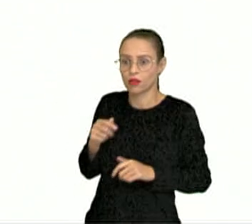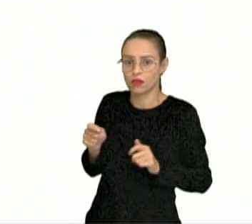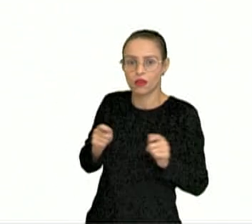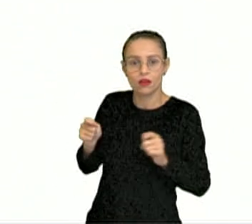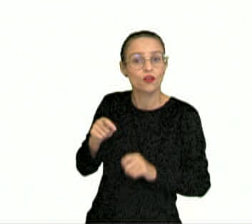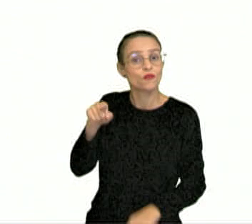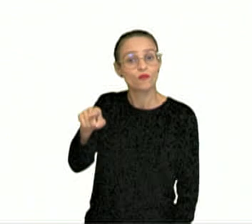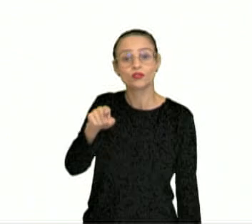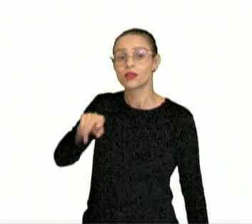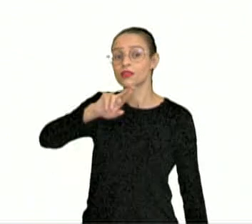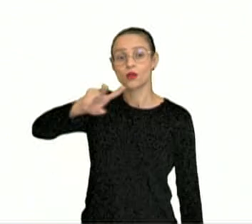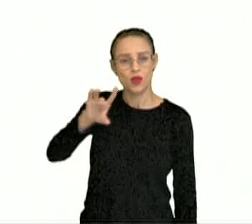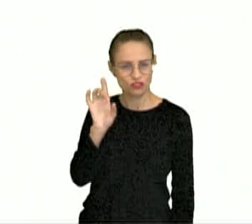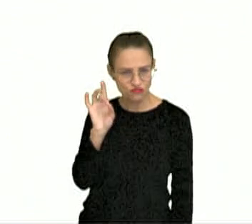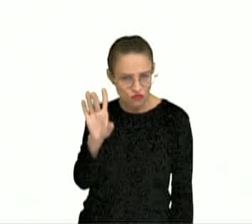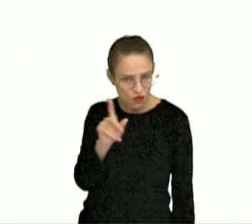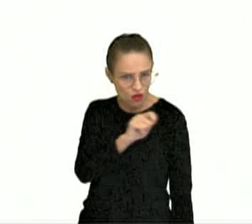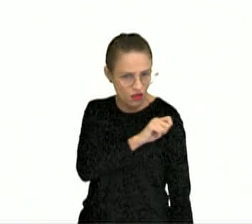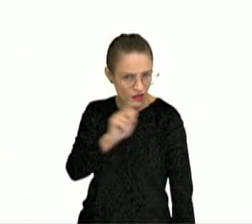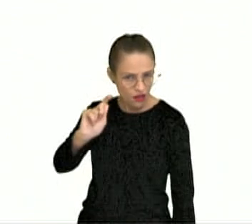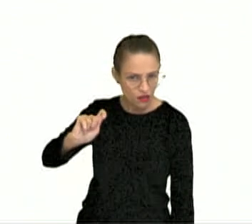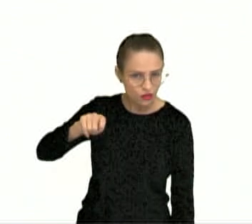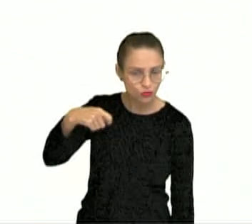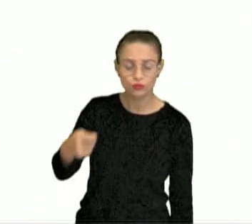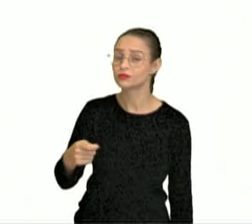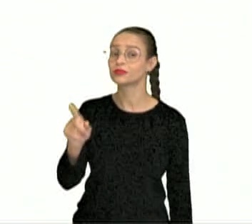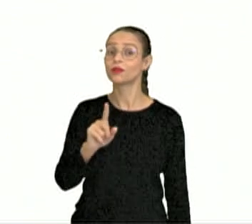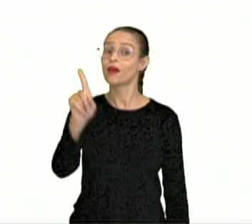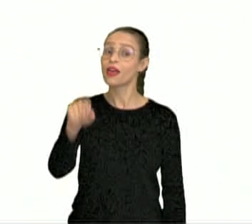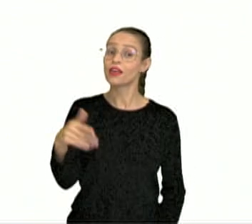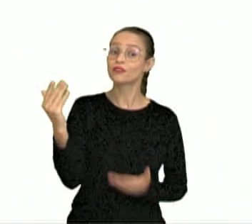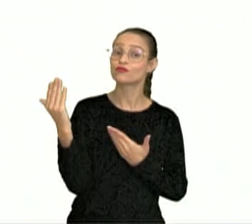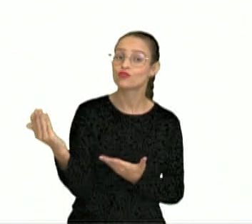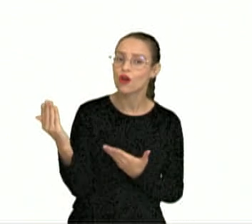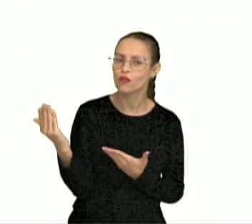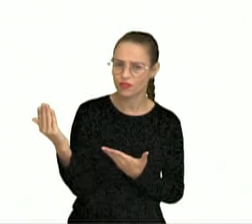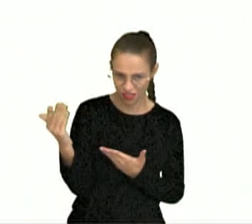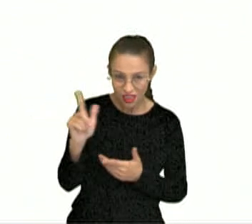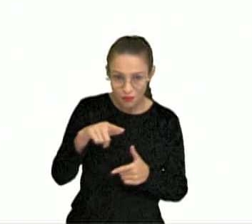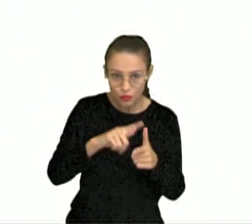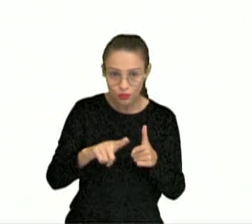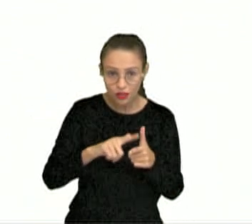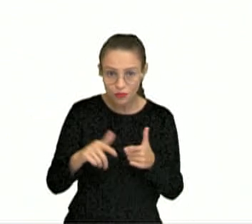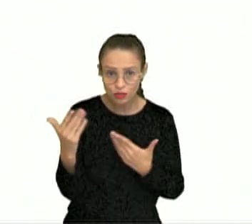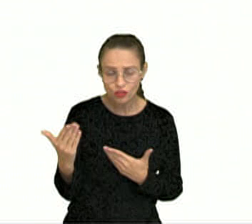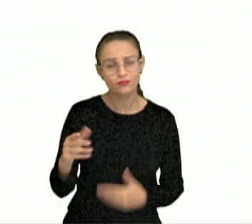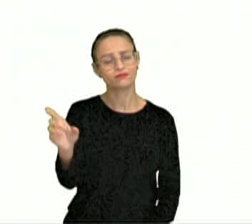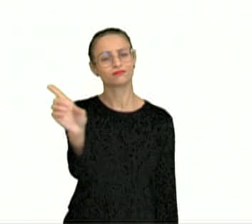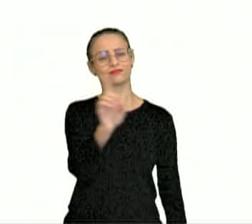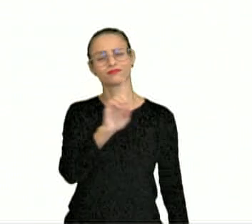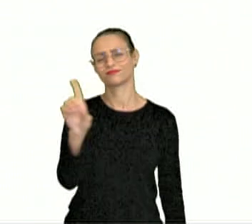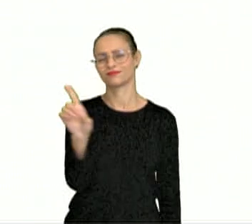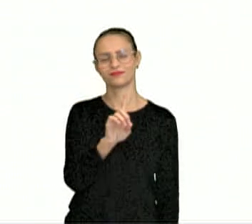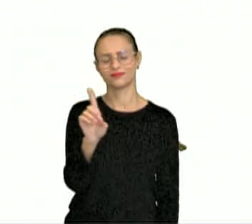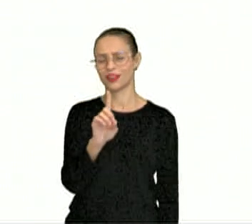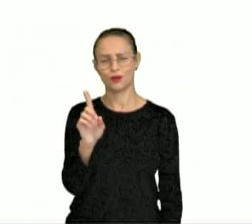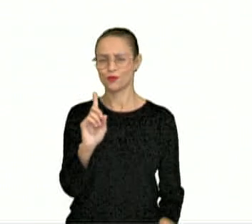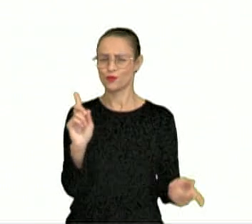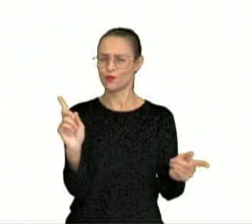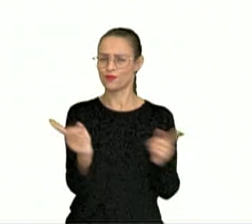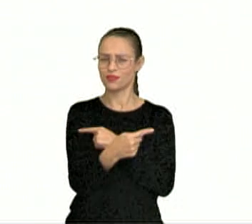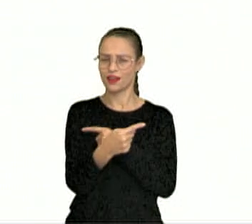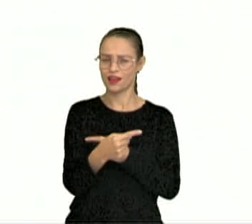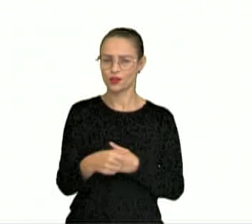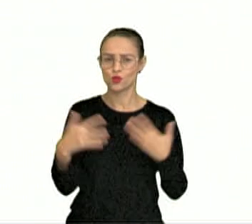és apenas um estudante, és um jovem. Isto é um problema? Não. Pelo contrário, é